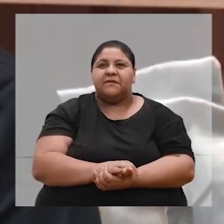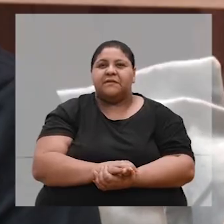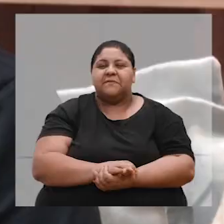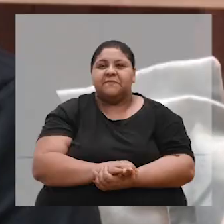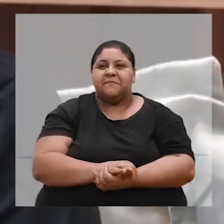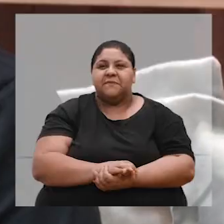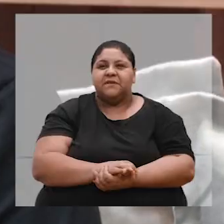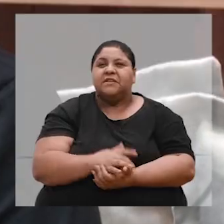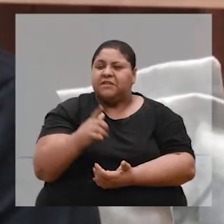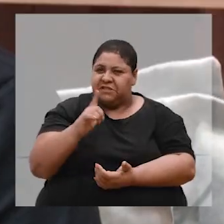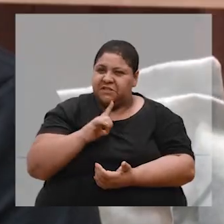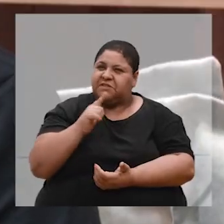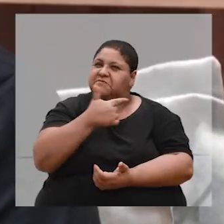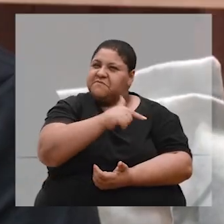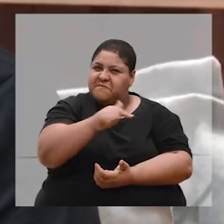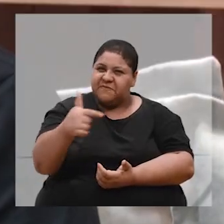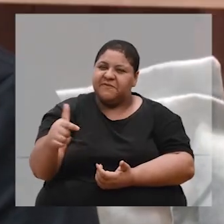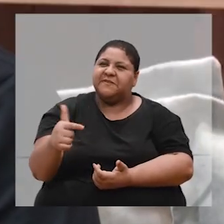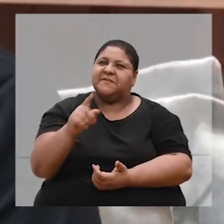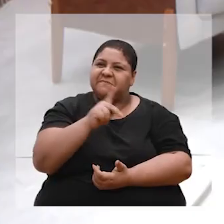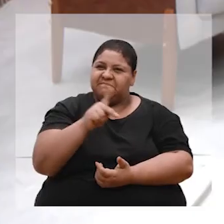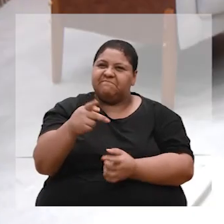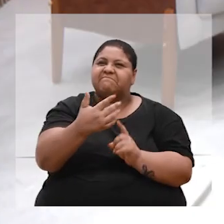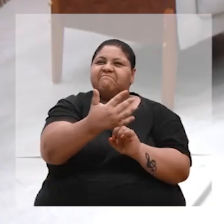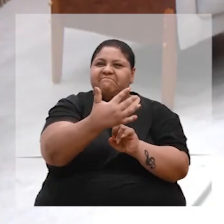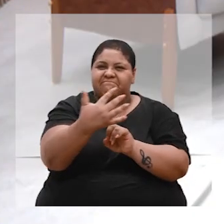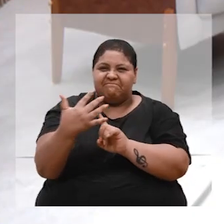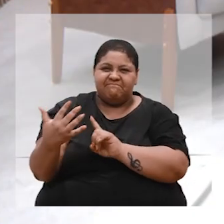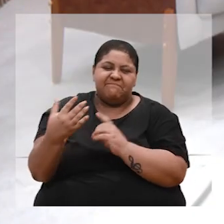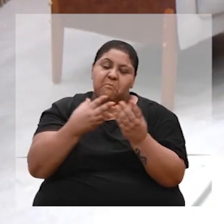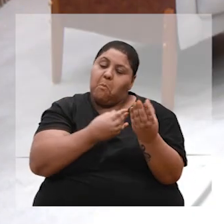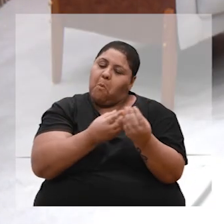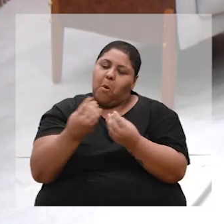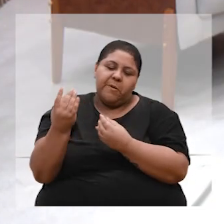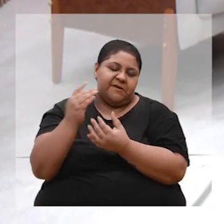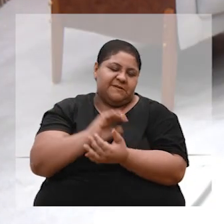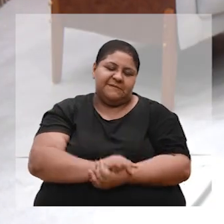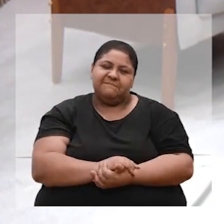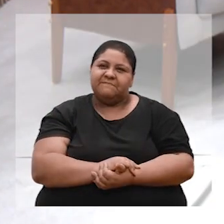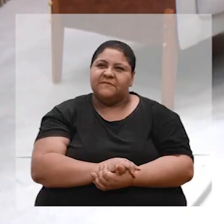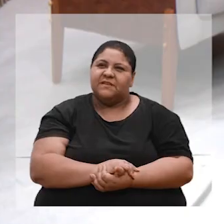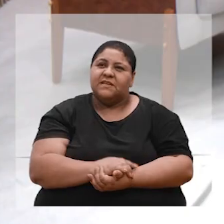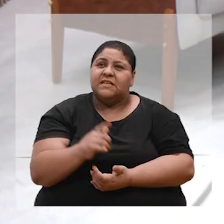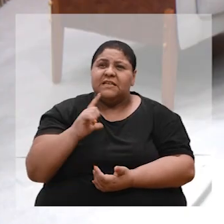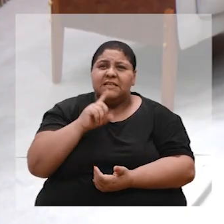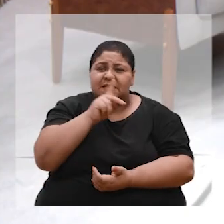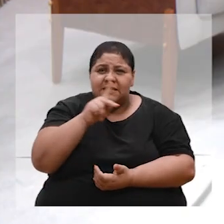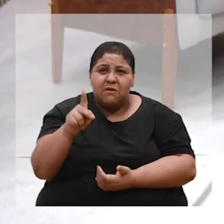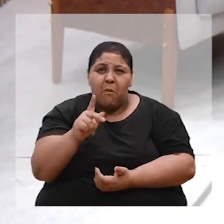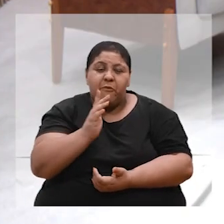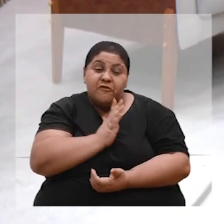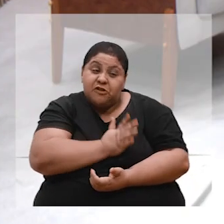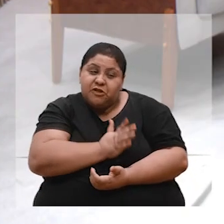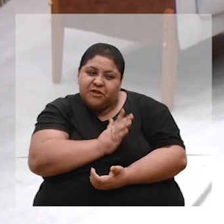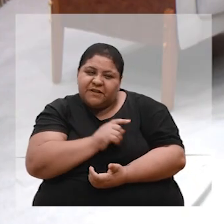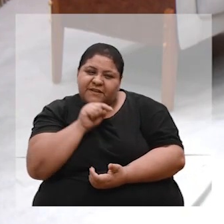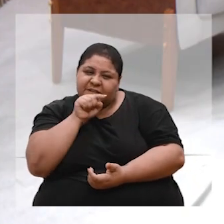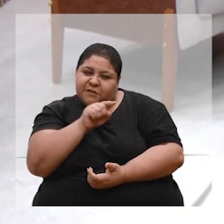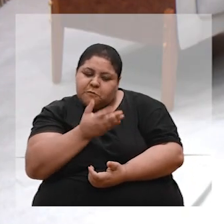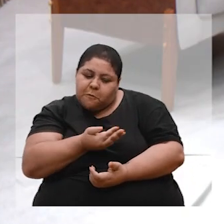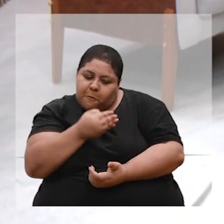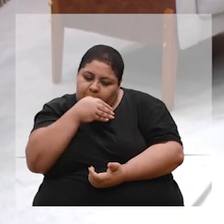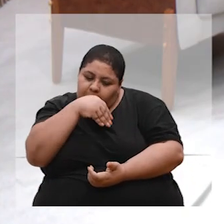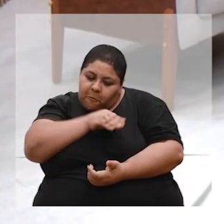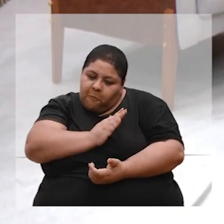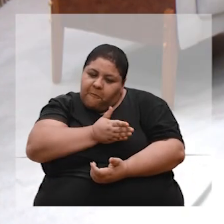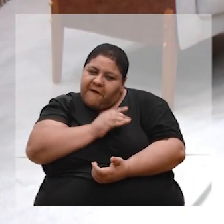Nilda Stecanella, enfim. Que te inspiraram. Que me inspiraram, com certeza. Léo, tem uma professora do coração que tu